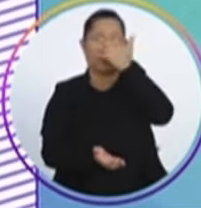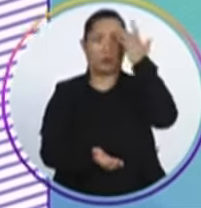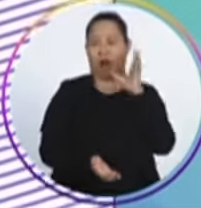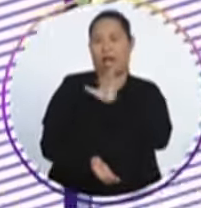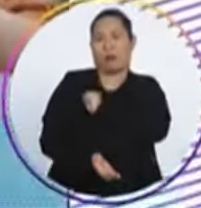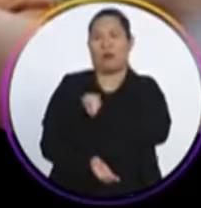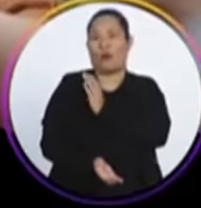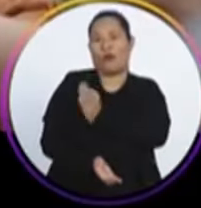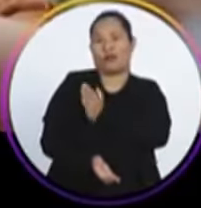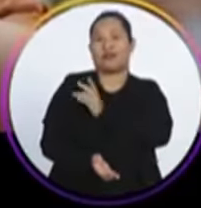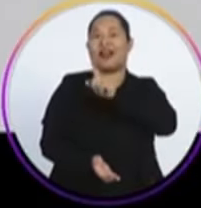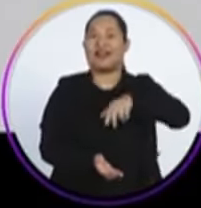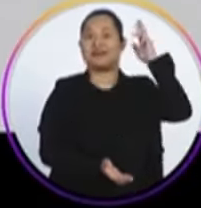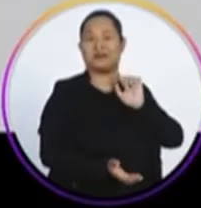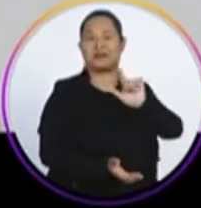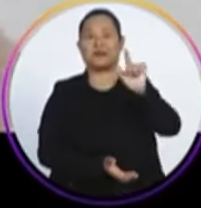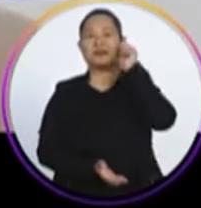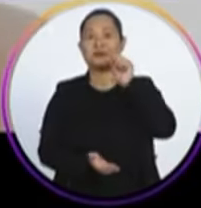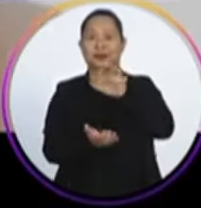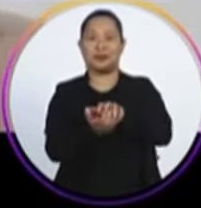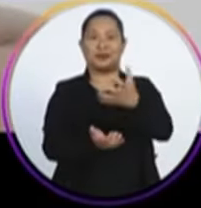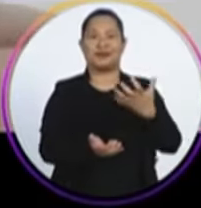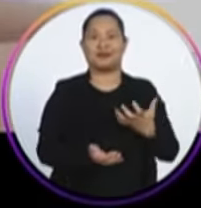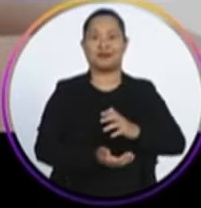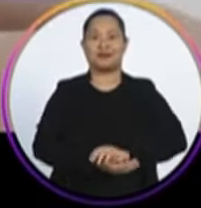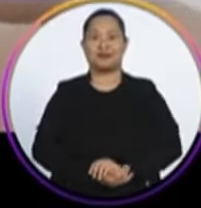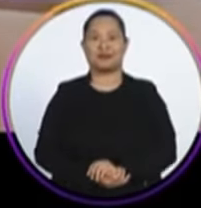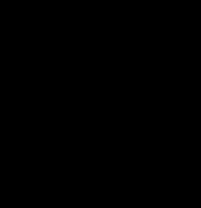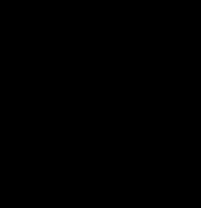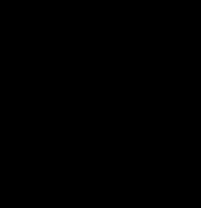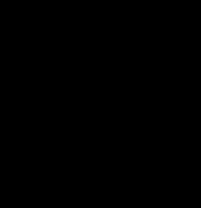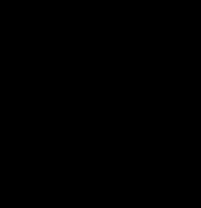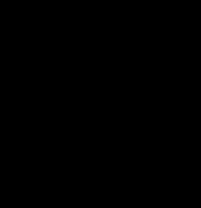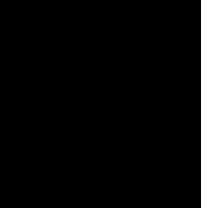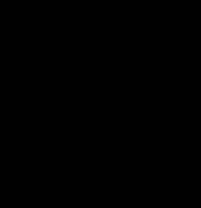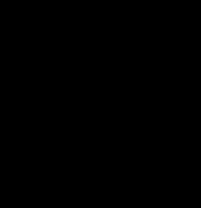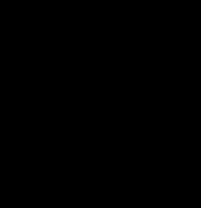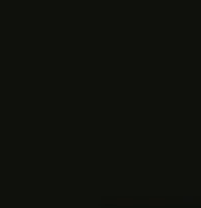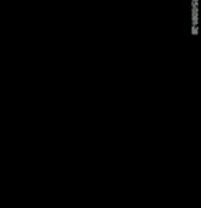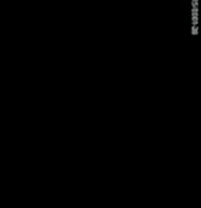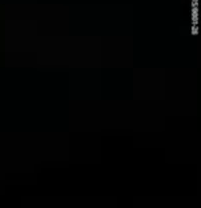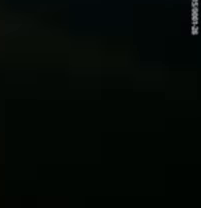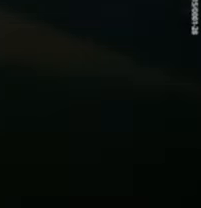Querem quem tem amor no coração. É Raquel Lira, a mulher que Pernambuco quer.